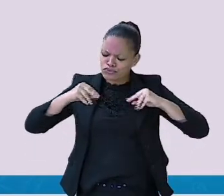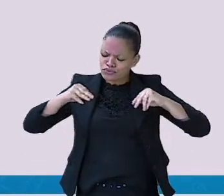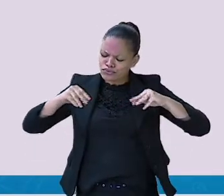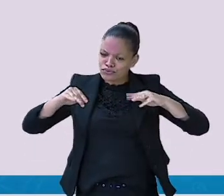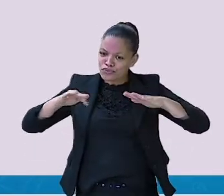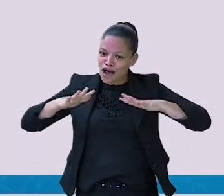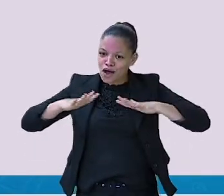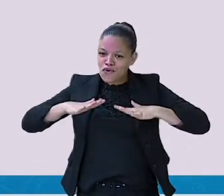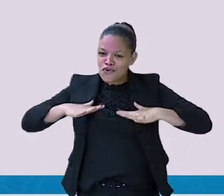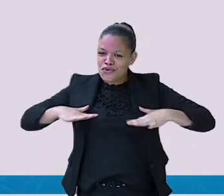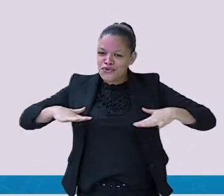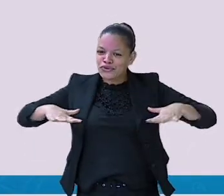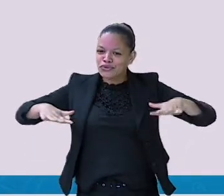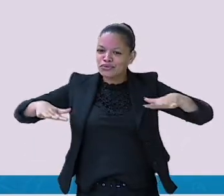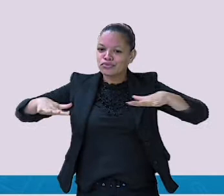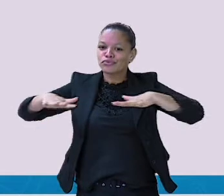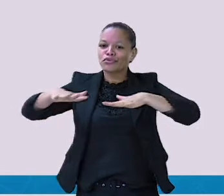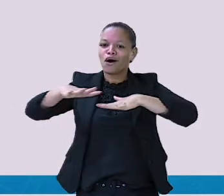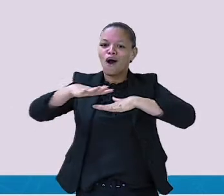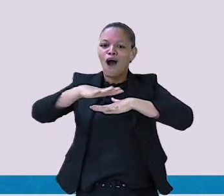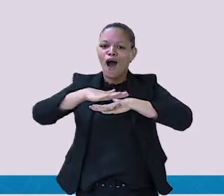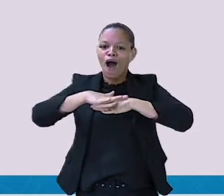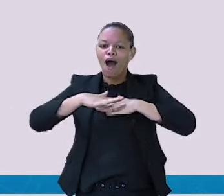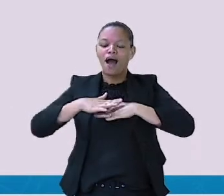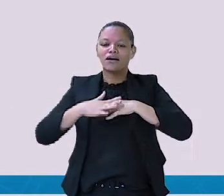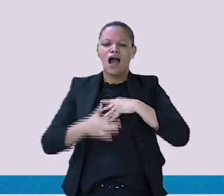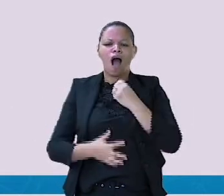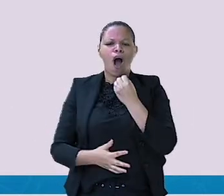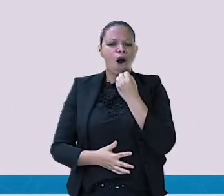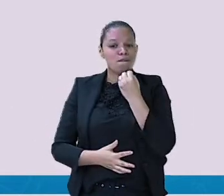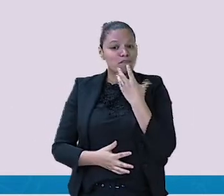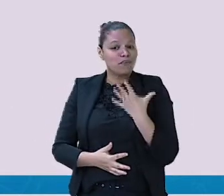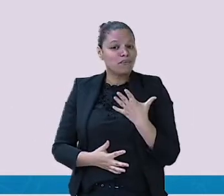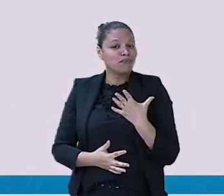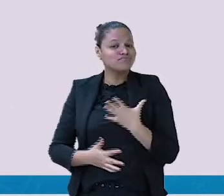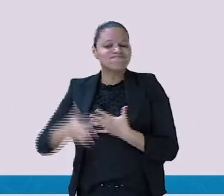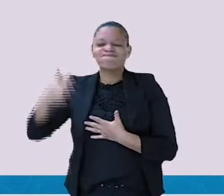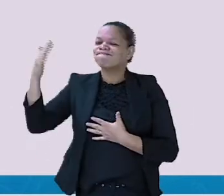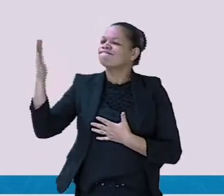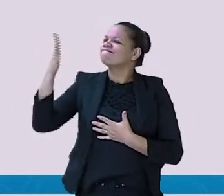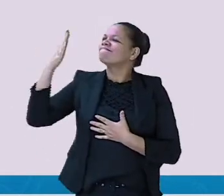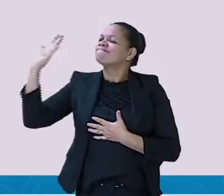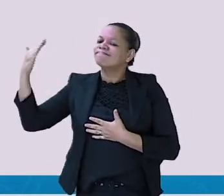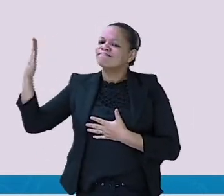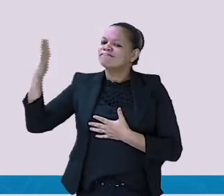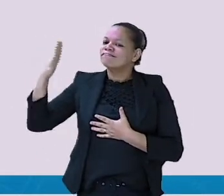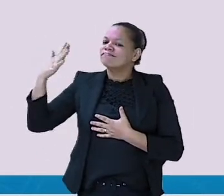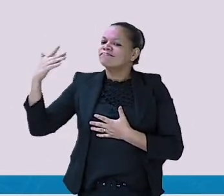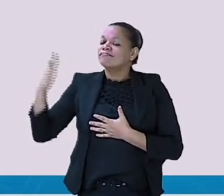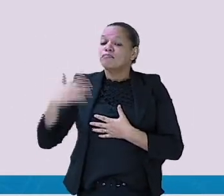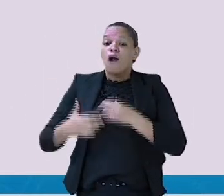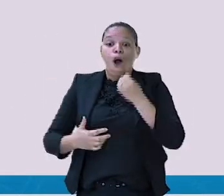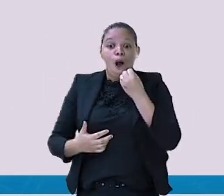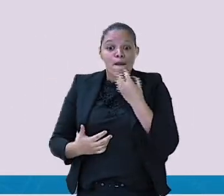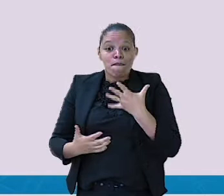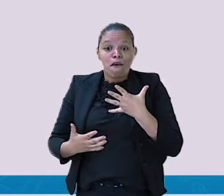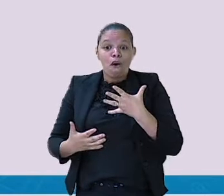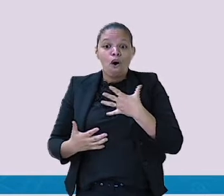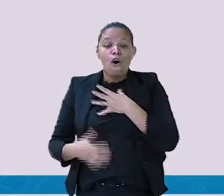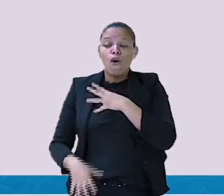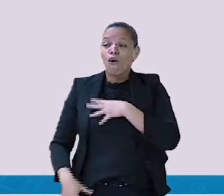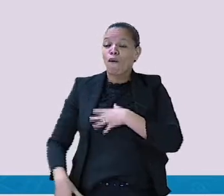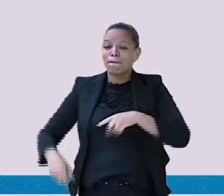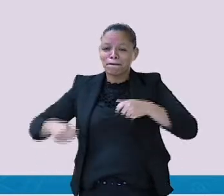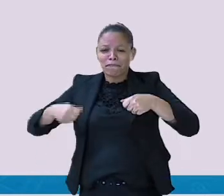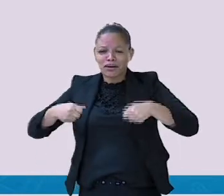Como eu disse, nós temos uma terra muito fértil. Então, o clima, tanto o clima quanto o solo, às vezes um lugar que não chove tanto, o sol,